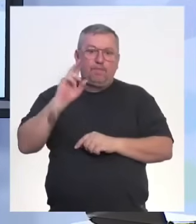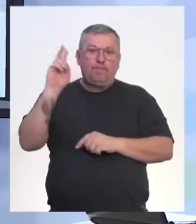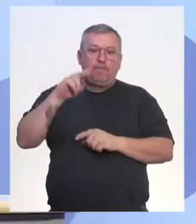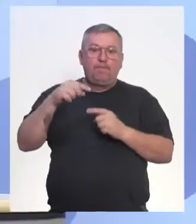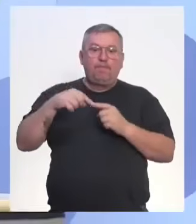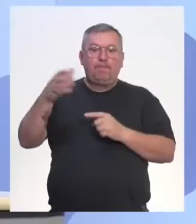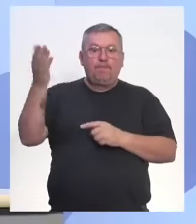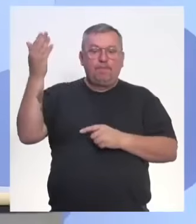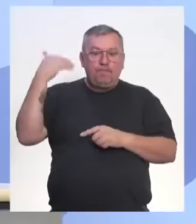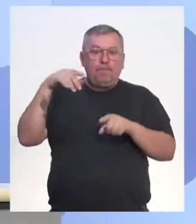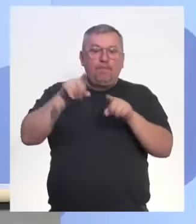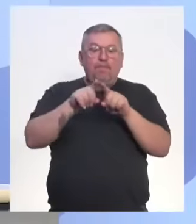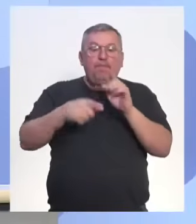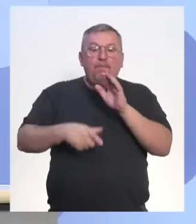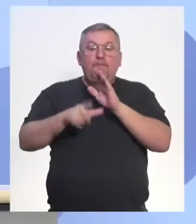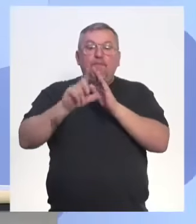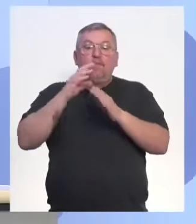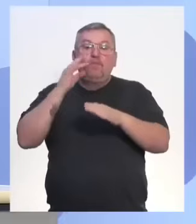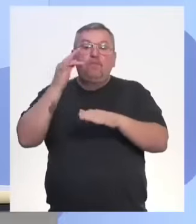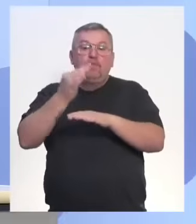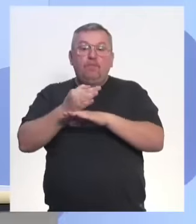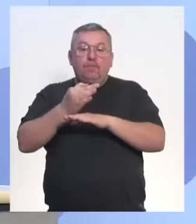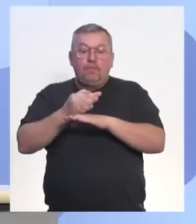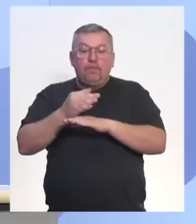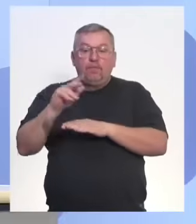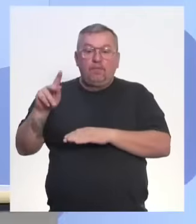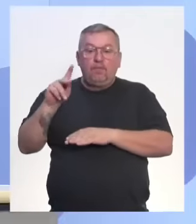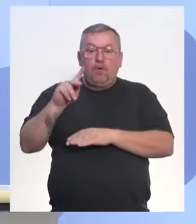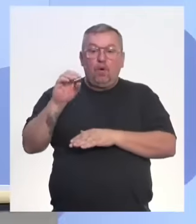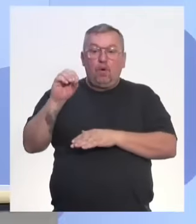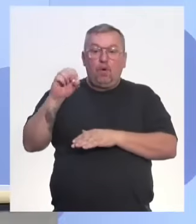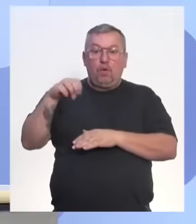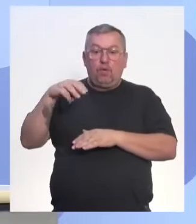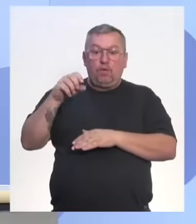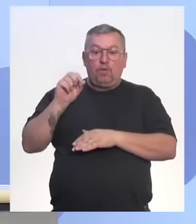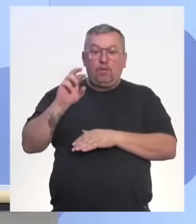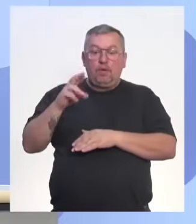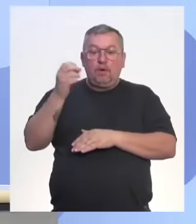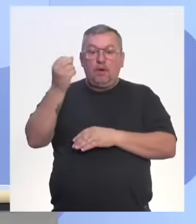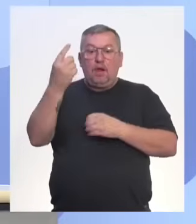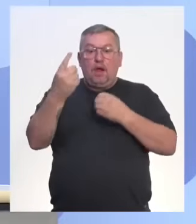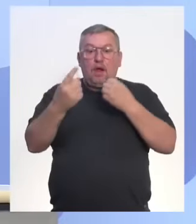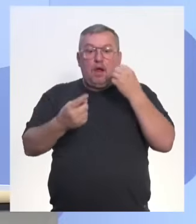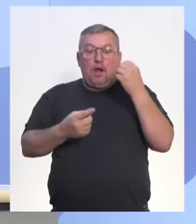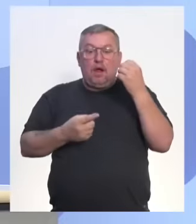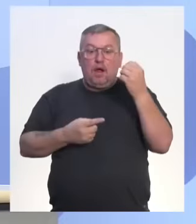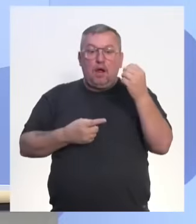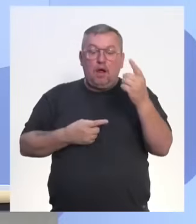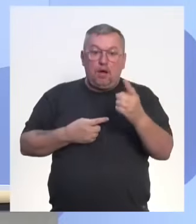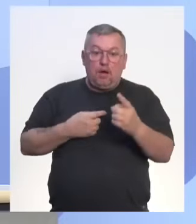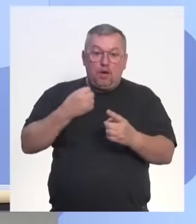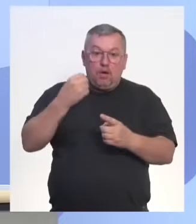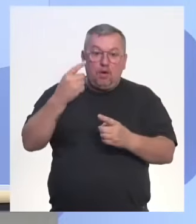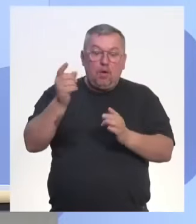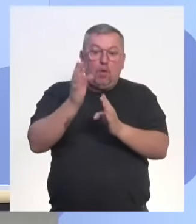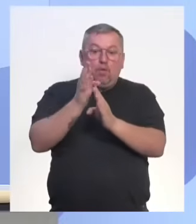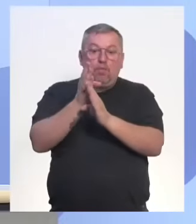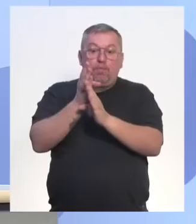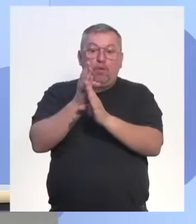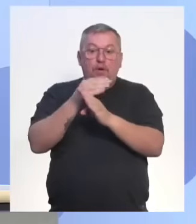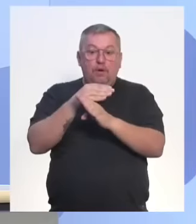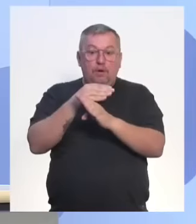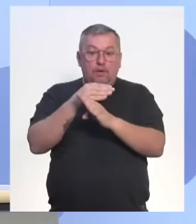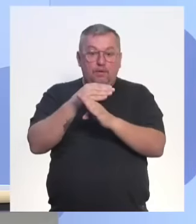semana passada, até antes do feriado, com o professor Osmar, alguns poliedros trazendo até algumas quantidades de